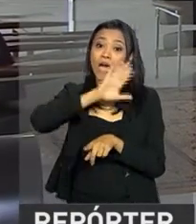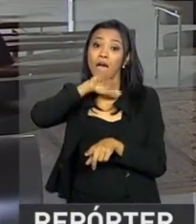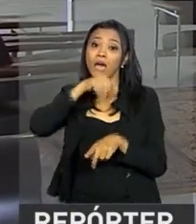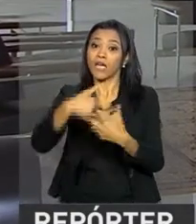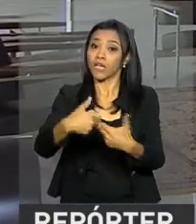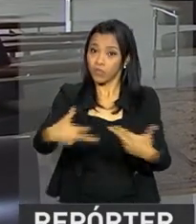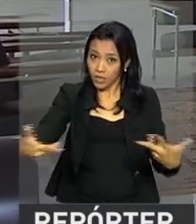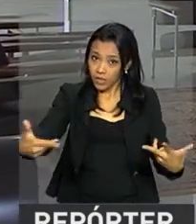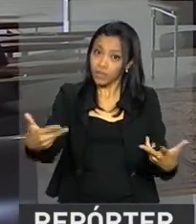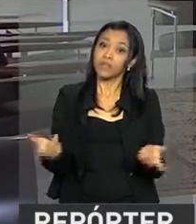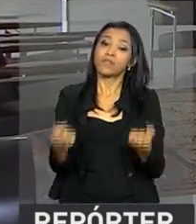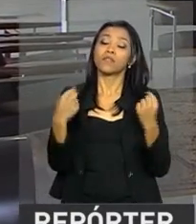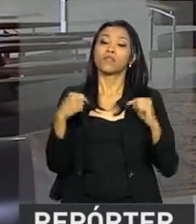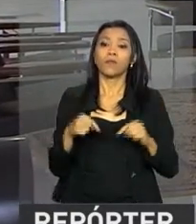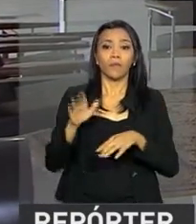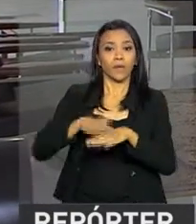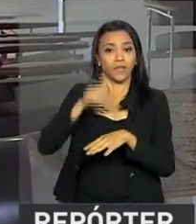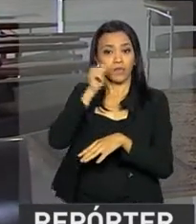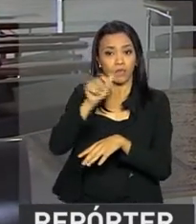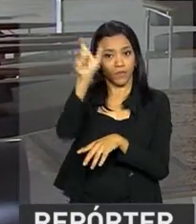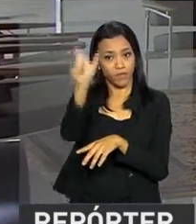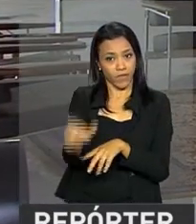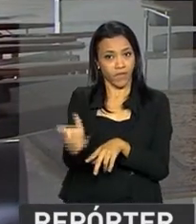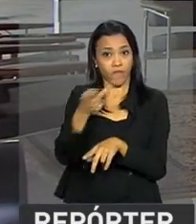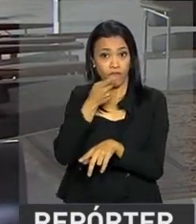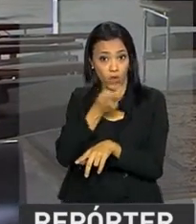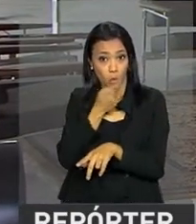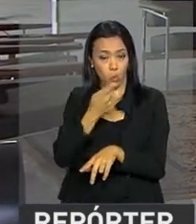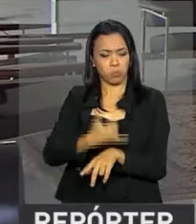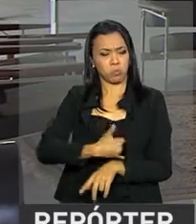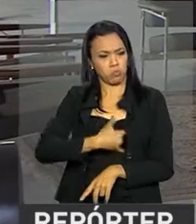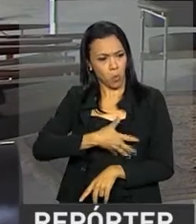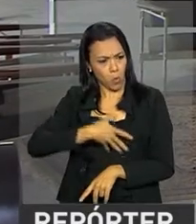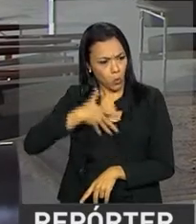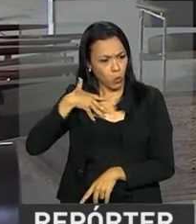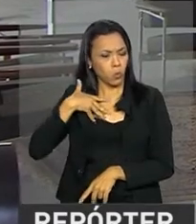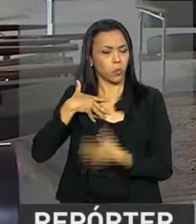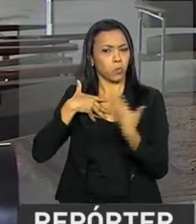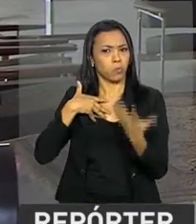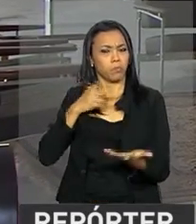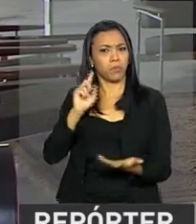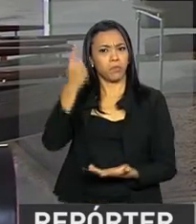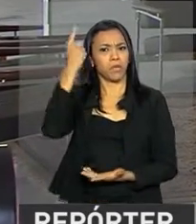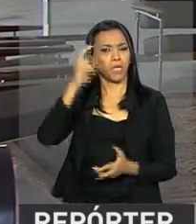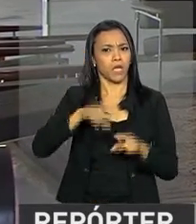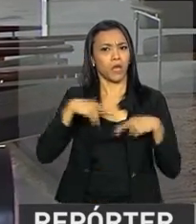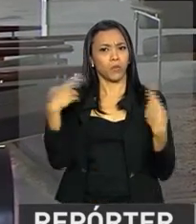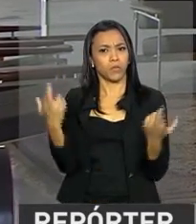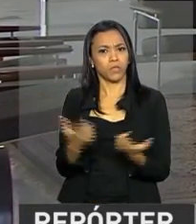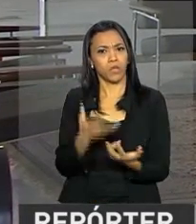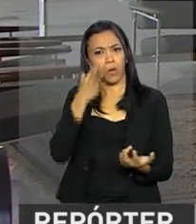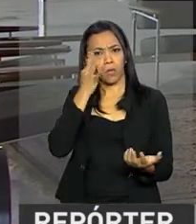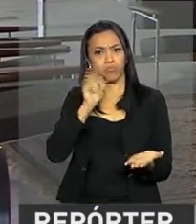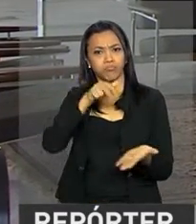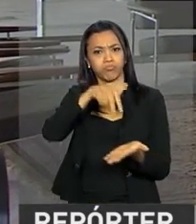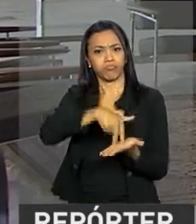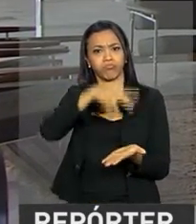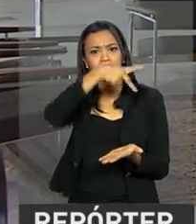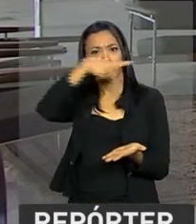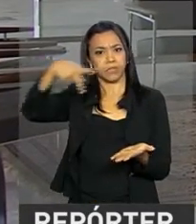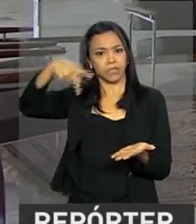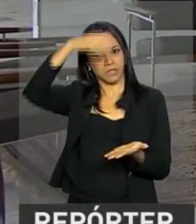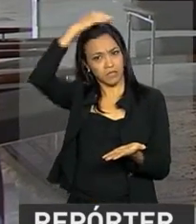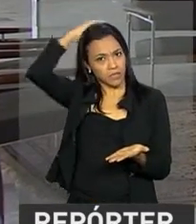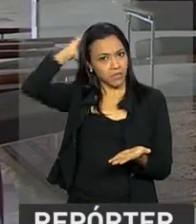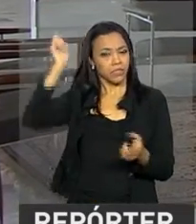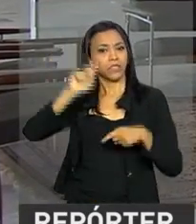Monique Eloy. Segundo Monique, ela estava orgulhosa porque essa foi a primeira reunião entre um chefe de Estado brasileiro e uma